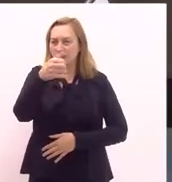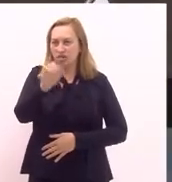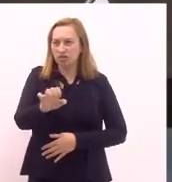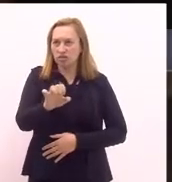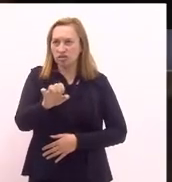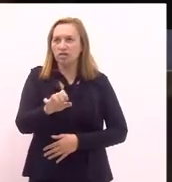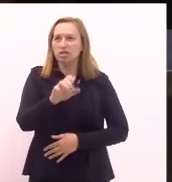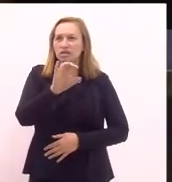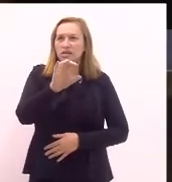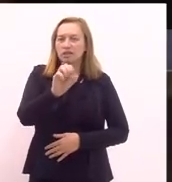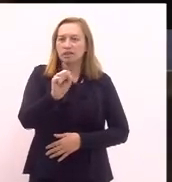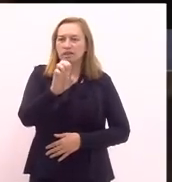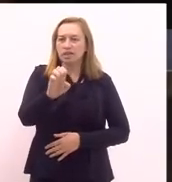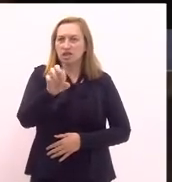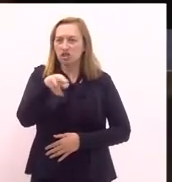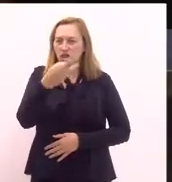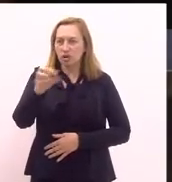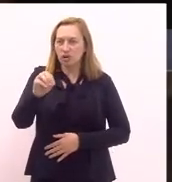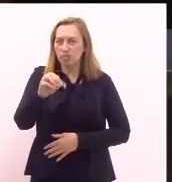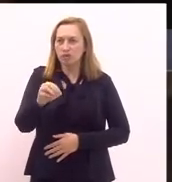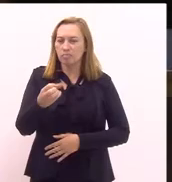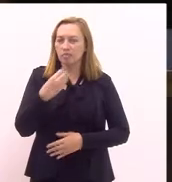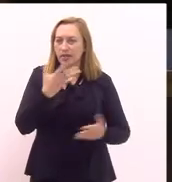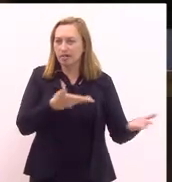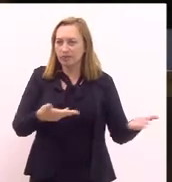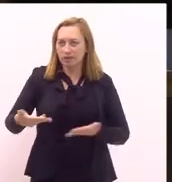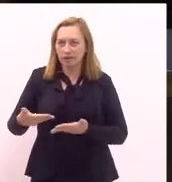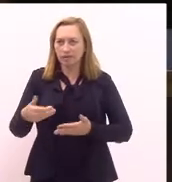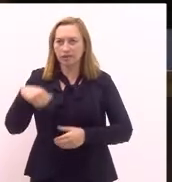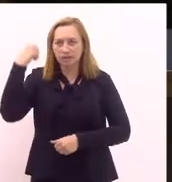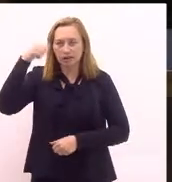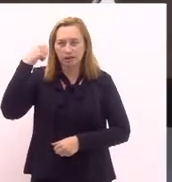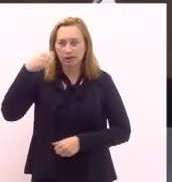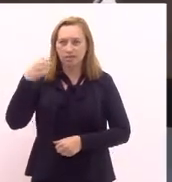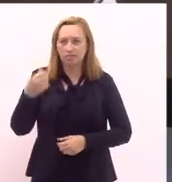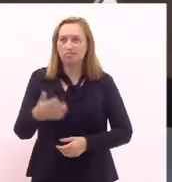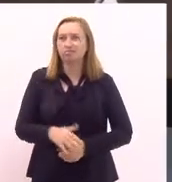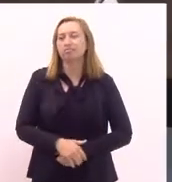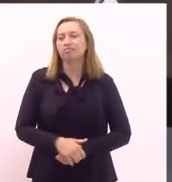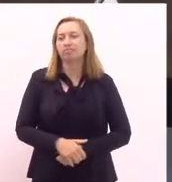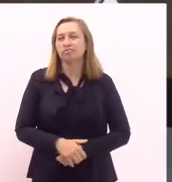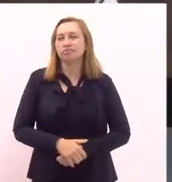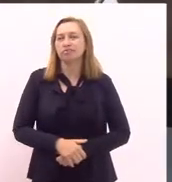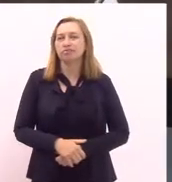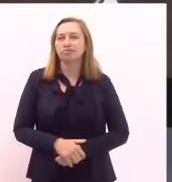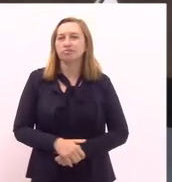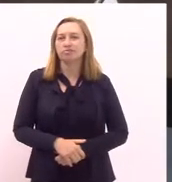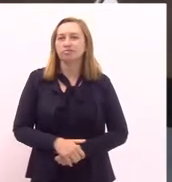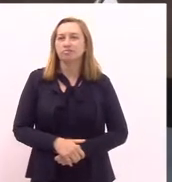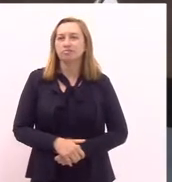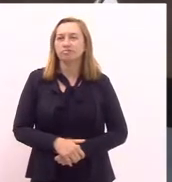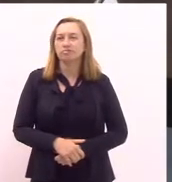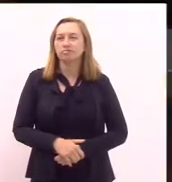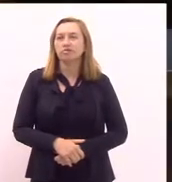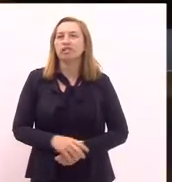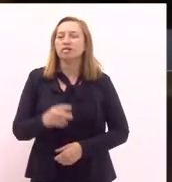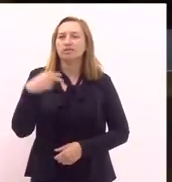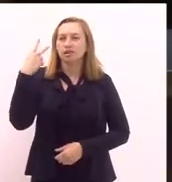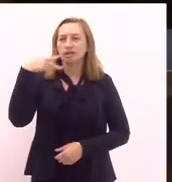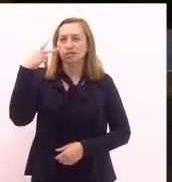Serjão Loroza seja bem-vindo artistas artista e humorista e a